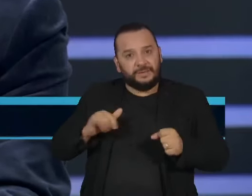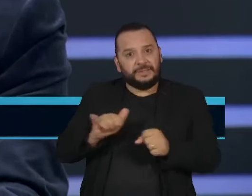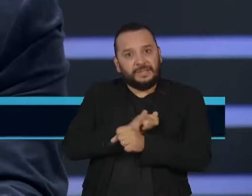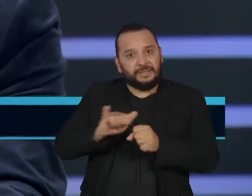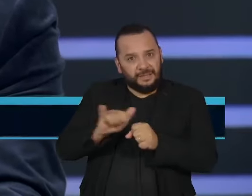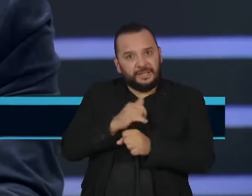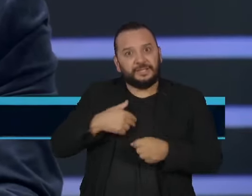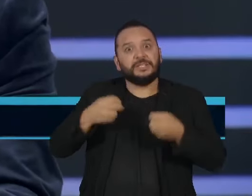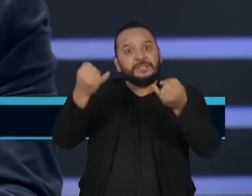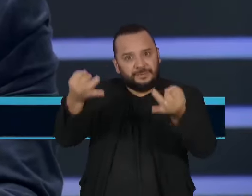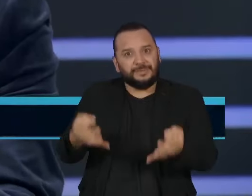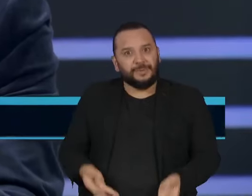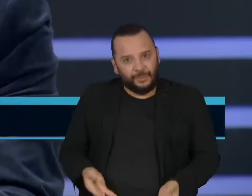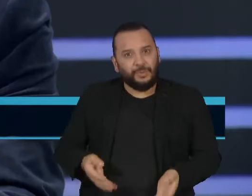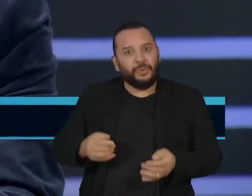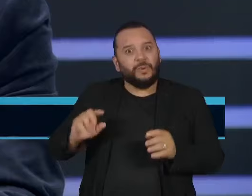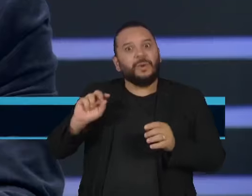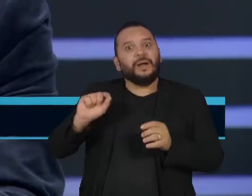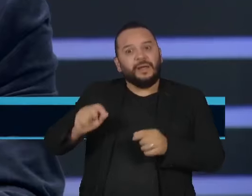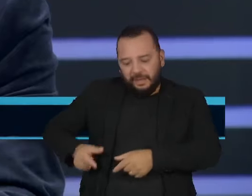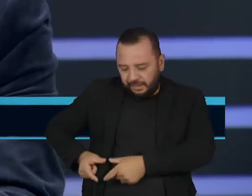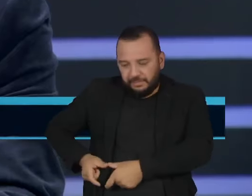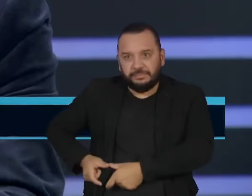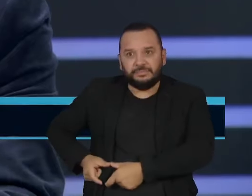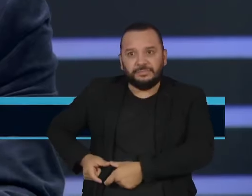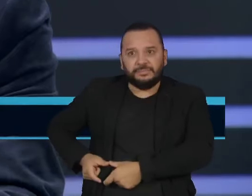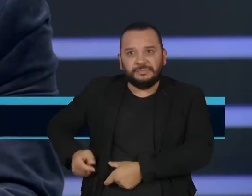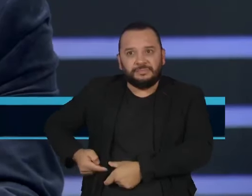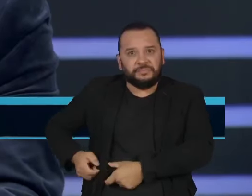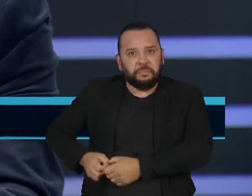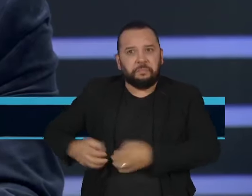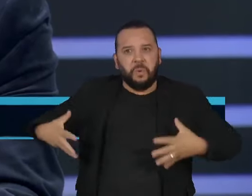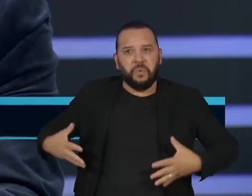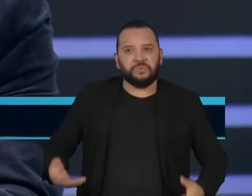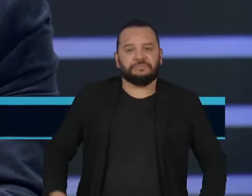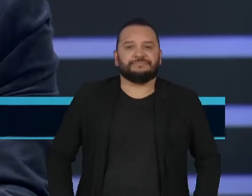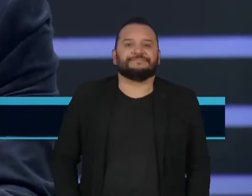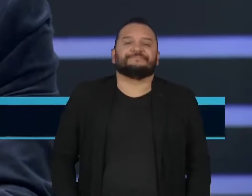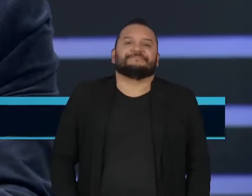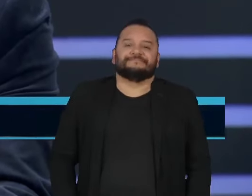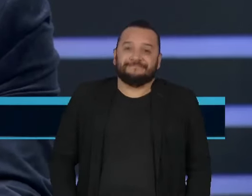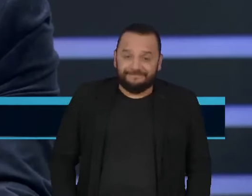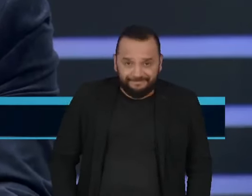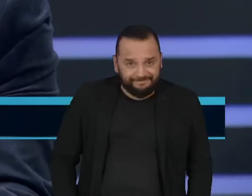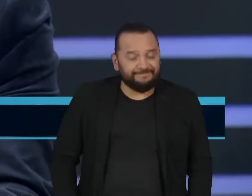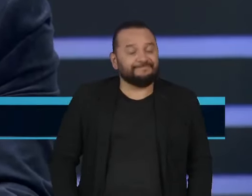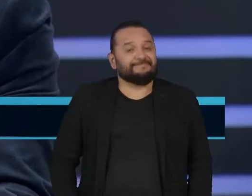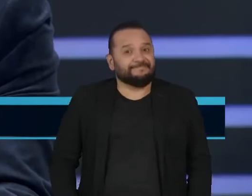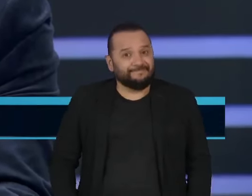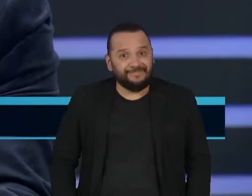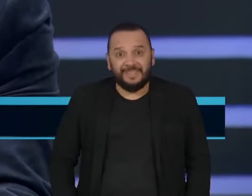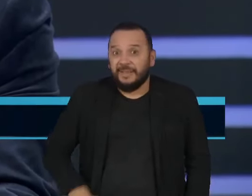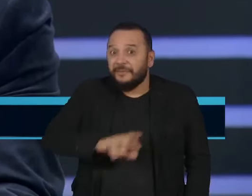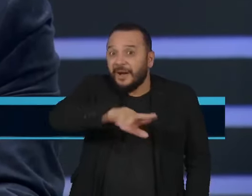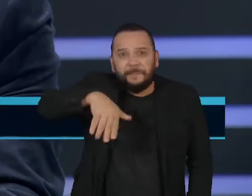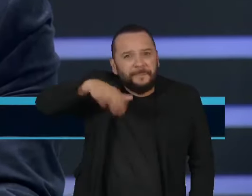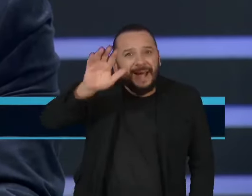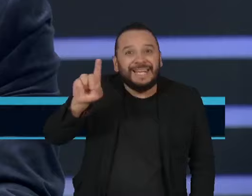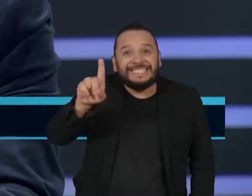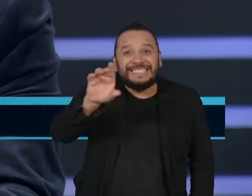brasileiros o que era o pager, né? Entendeu? Ao mesmo tempo, centenas